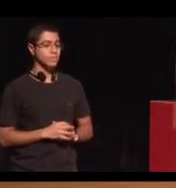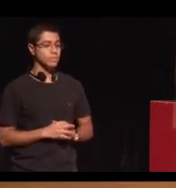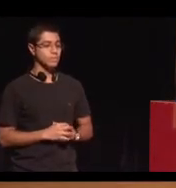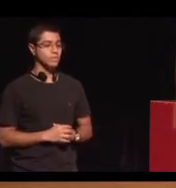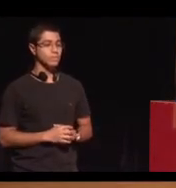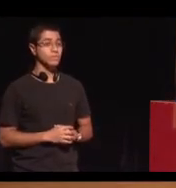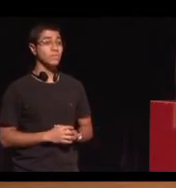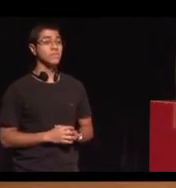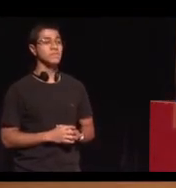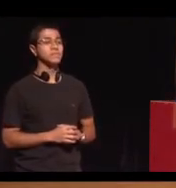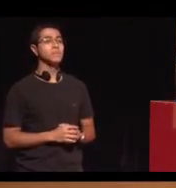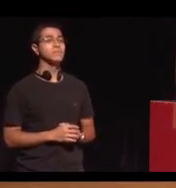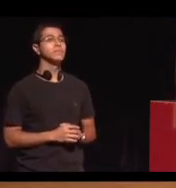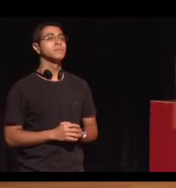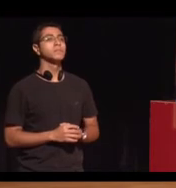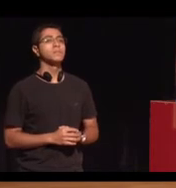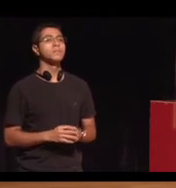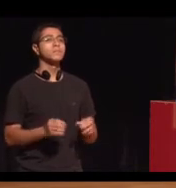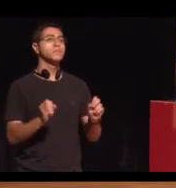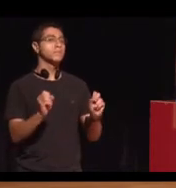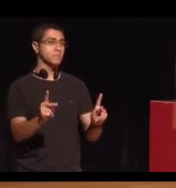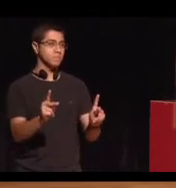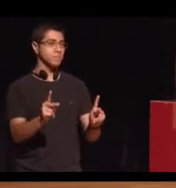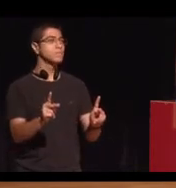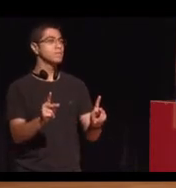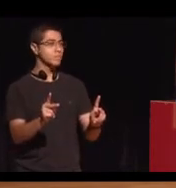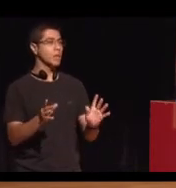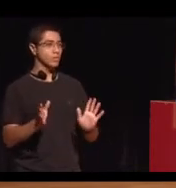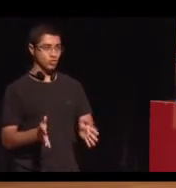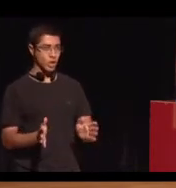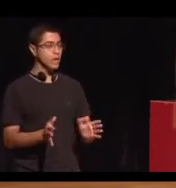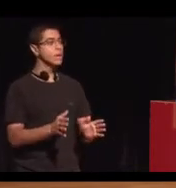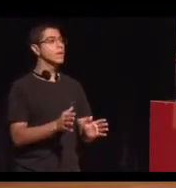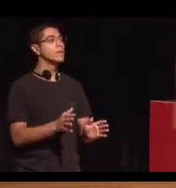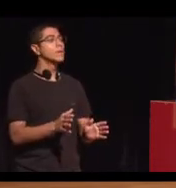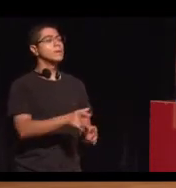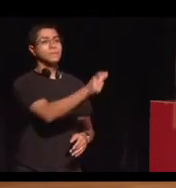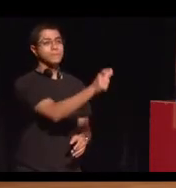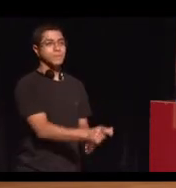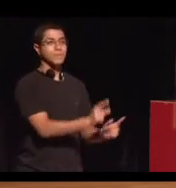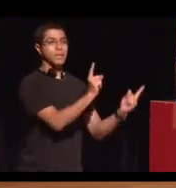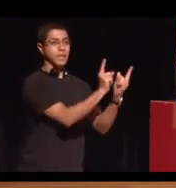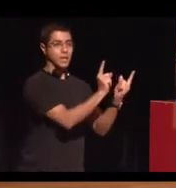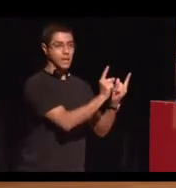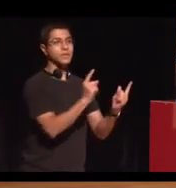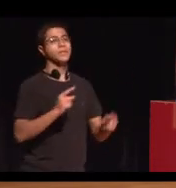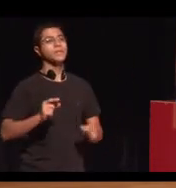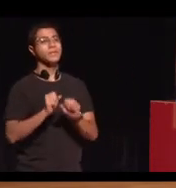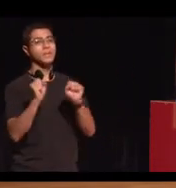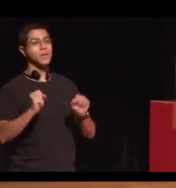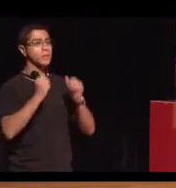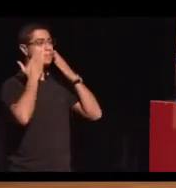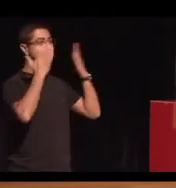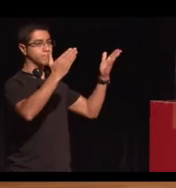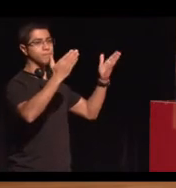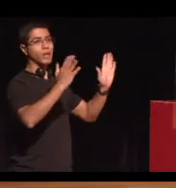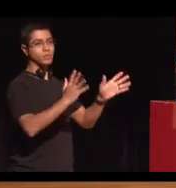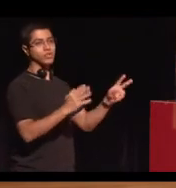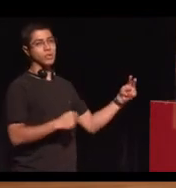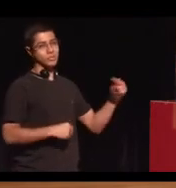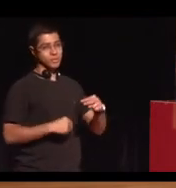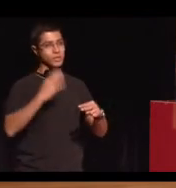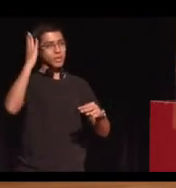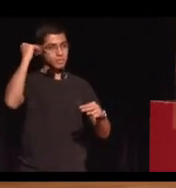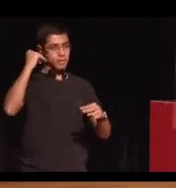Tá. Então, a gente já deu visibilidade para o cliente. Nesse momento, a gente já tinha dado visibilidade para o cliente sobre os problemas que a gente